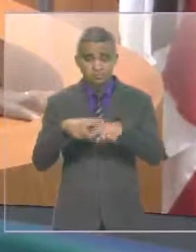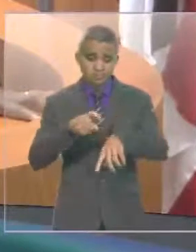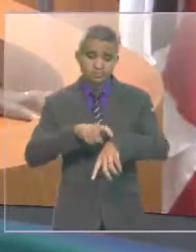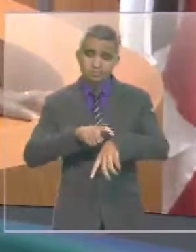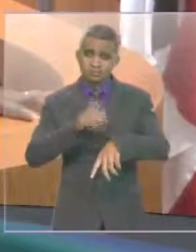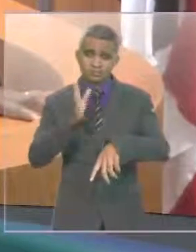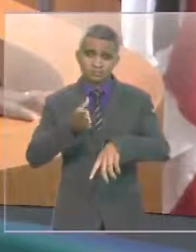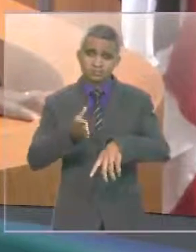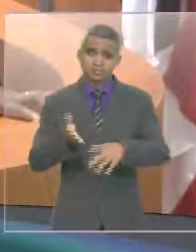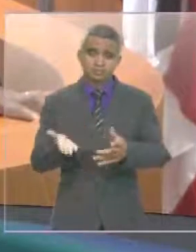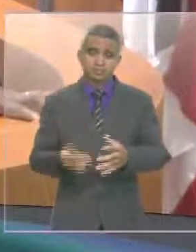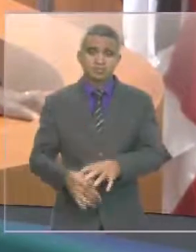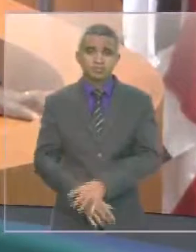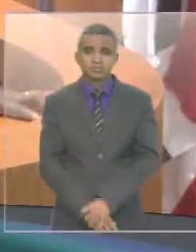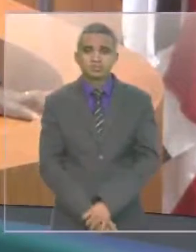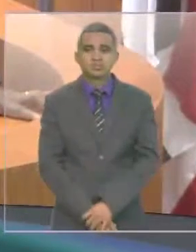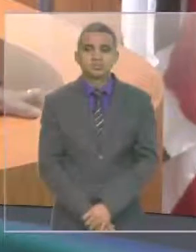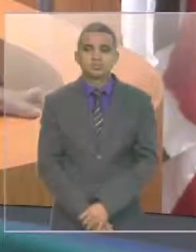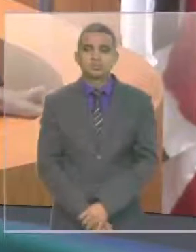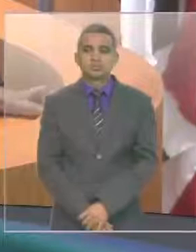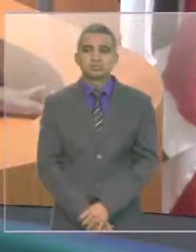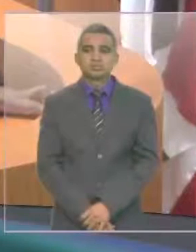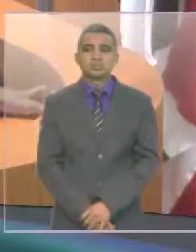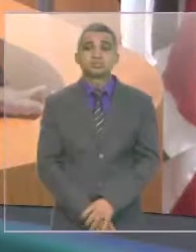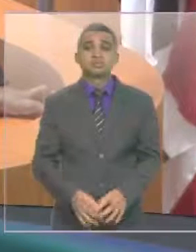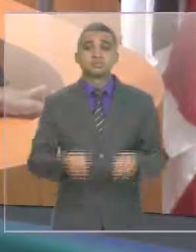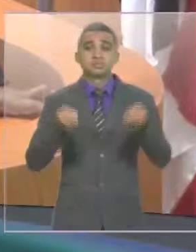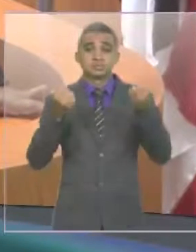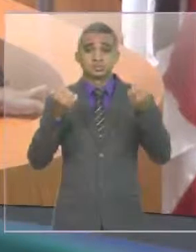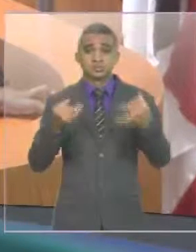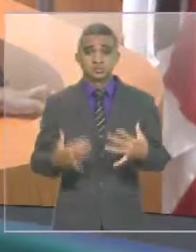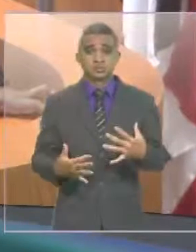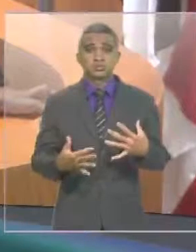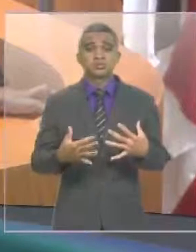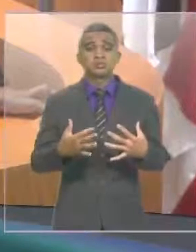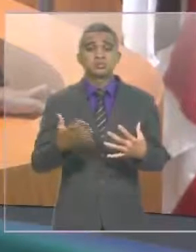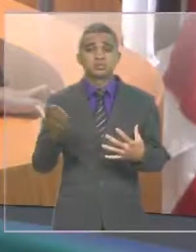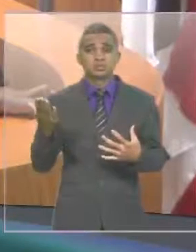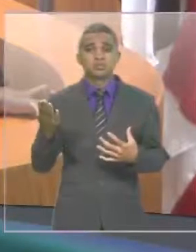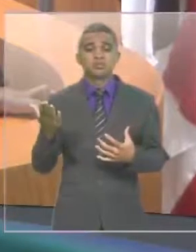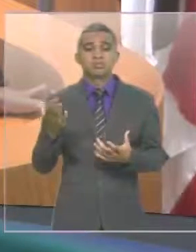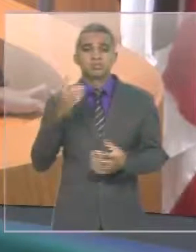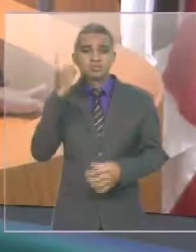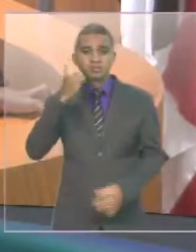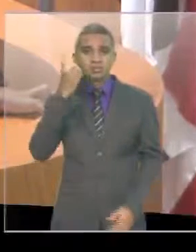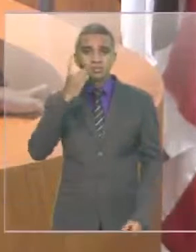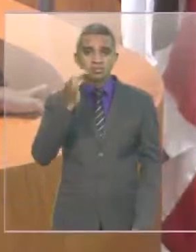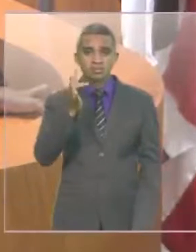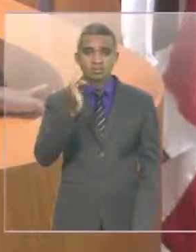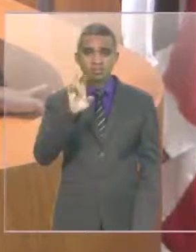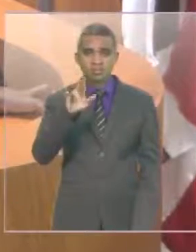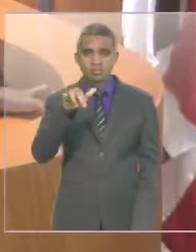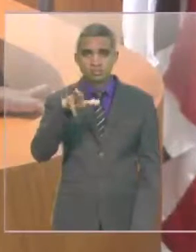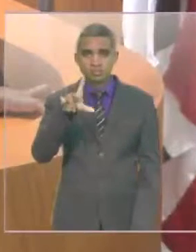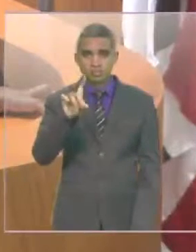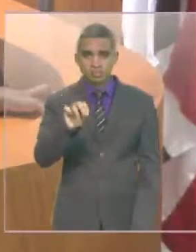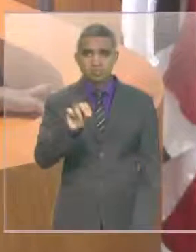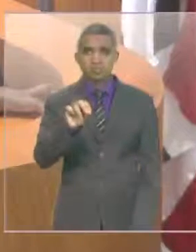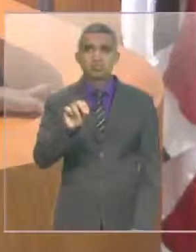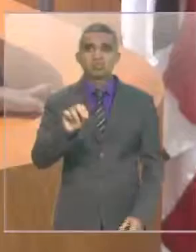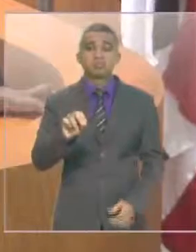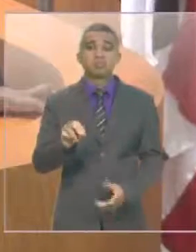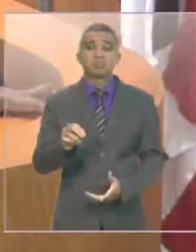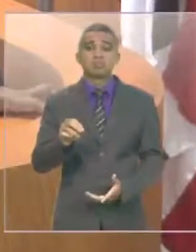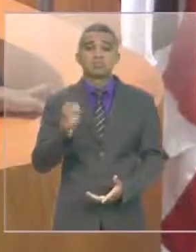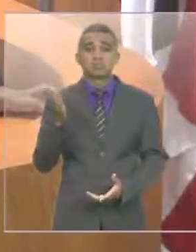é é antes de mais nada quero desejar o nosso cooper fernando furtado sucesso que ele